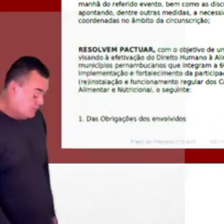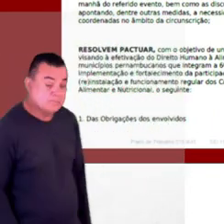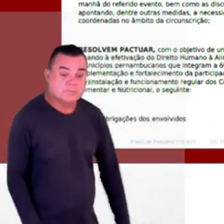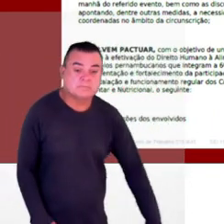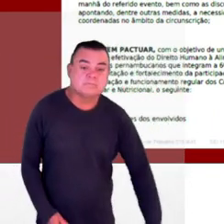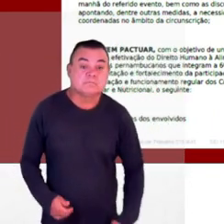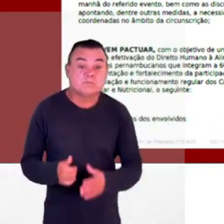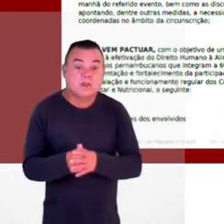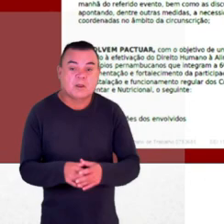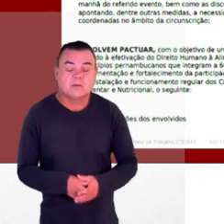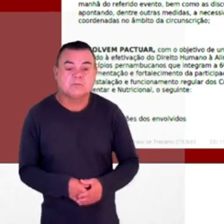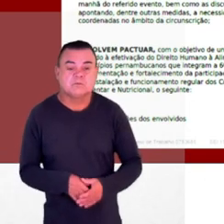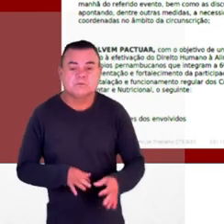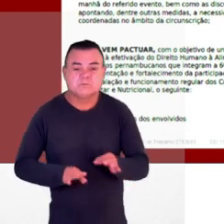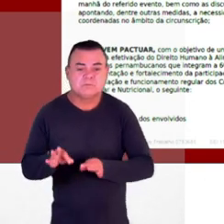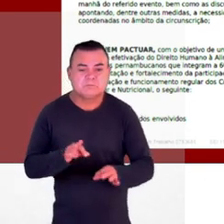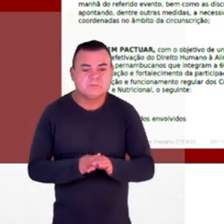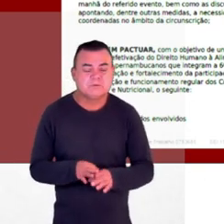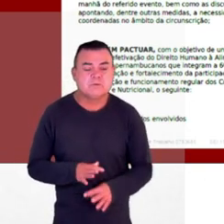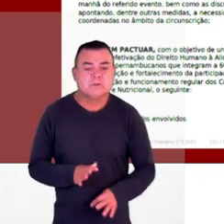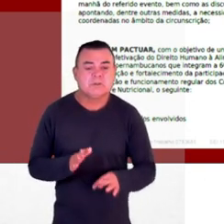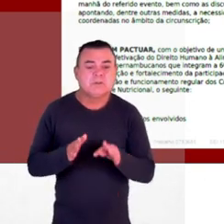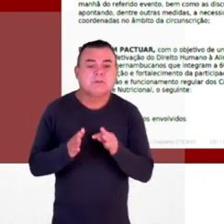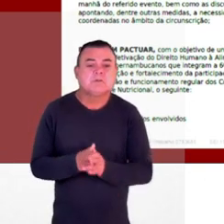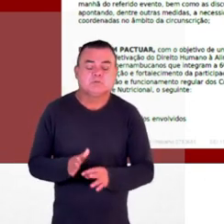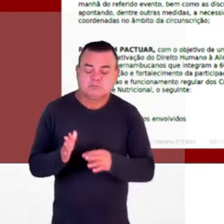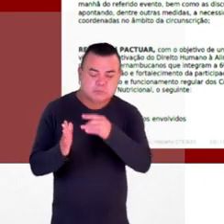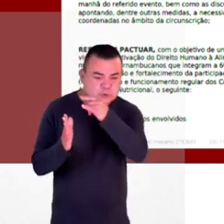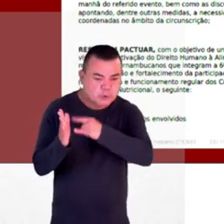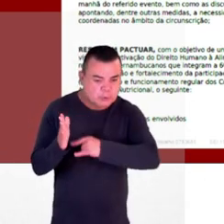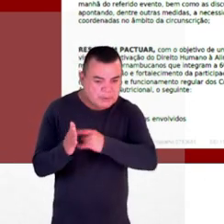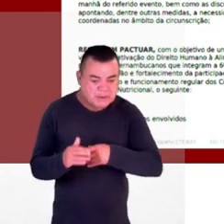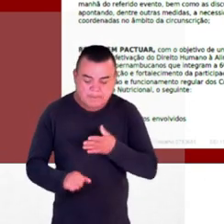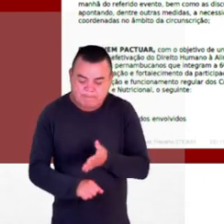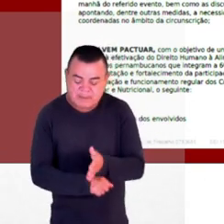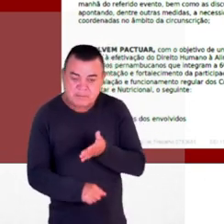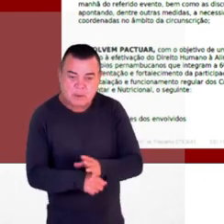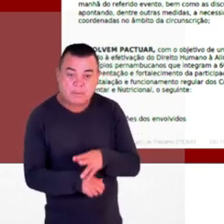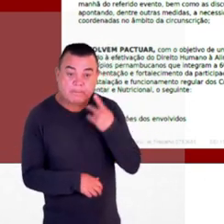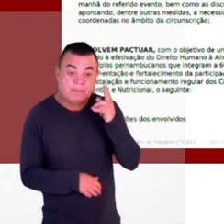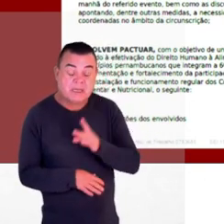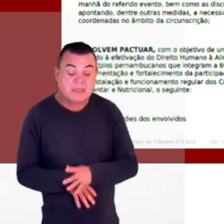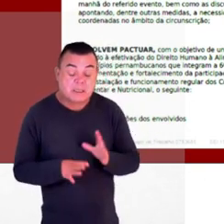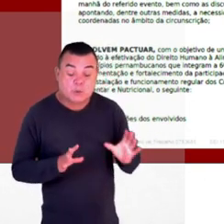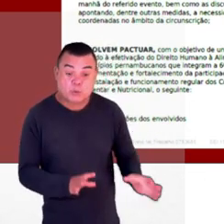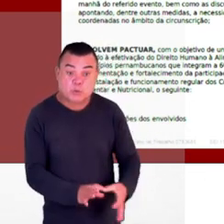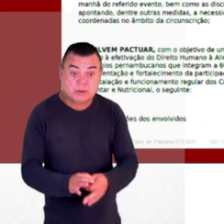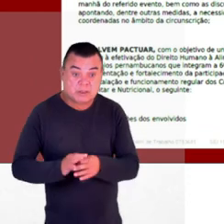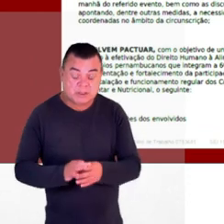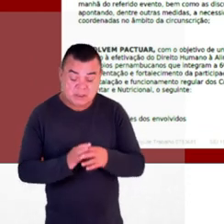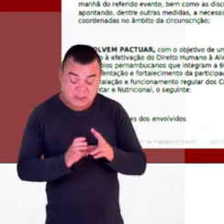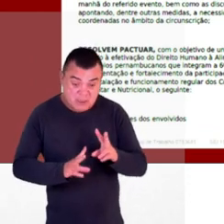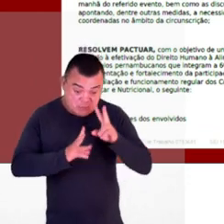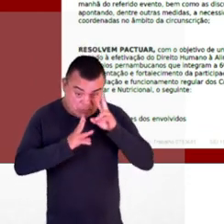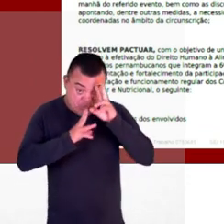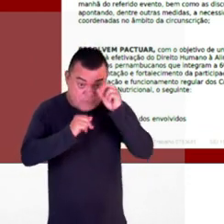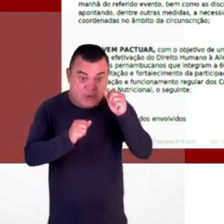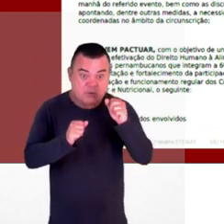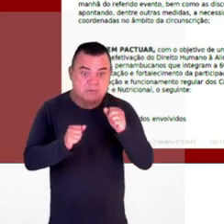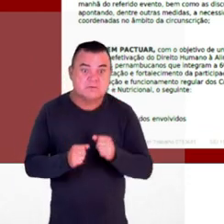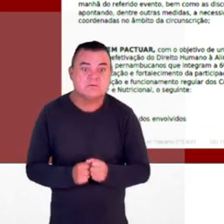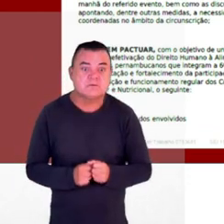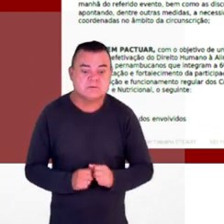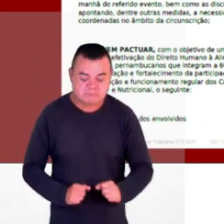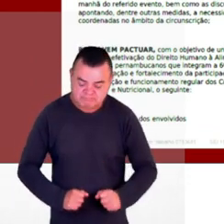pactuação com o objetivo de unir esforços né articular ações consertadas né no sentido de